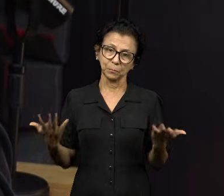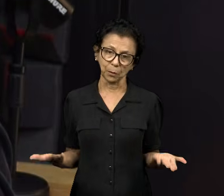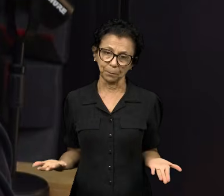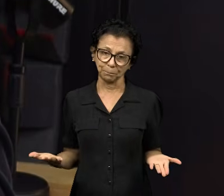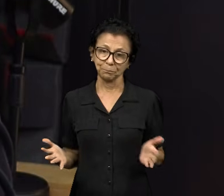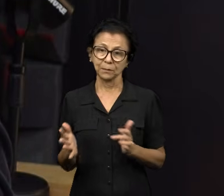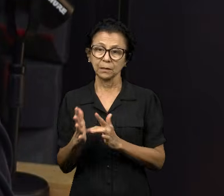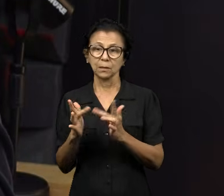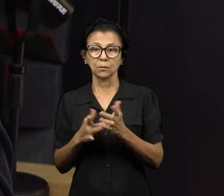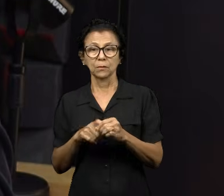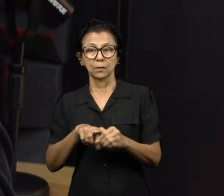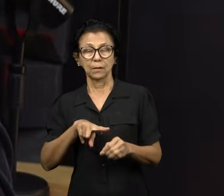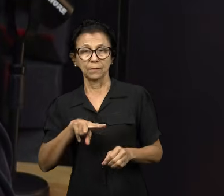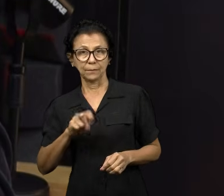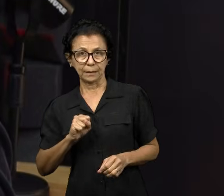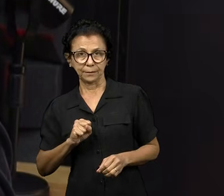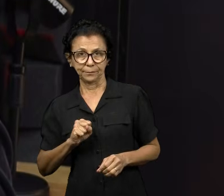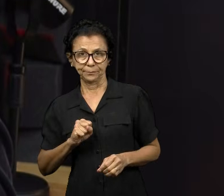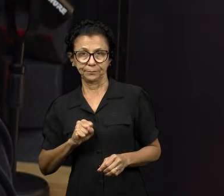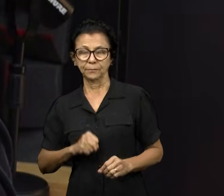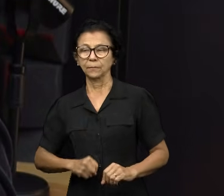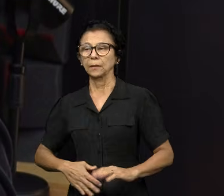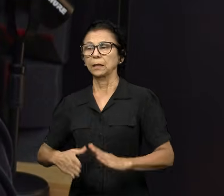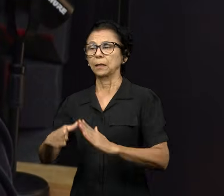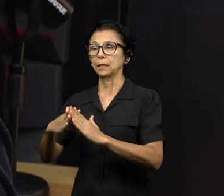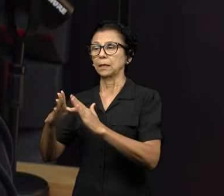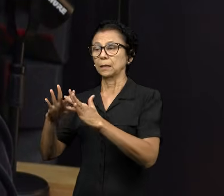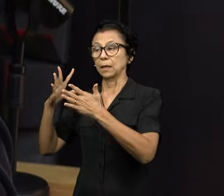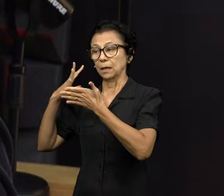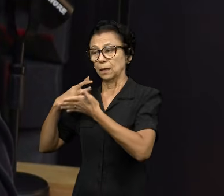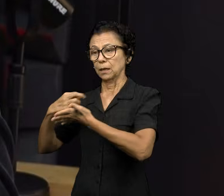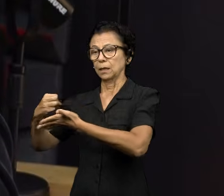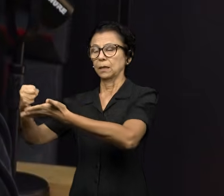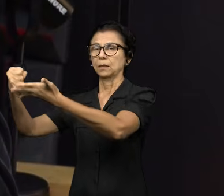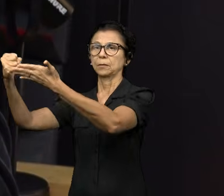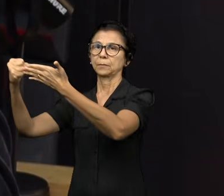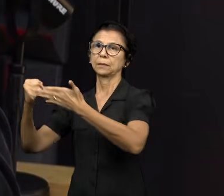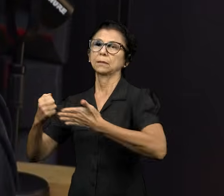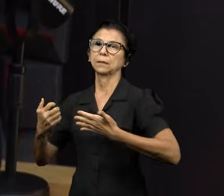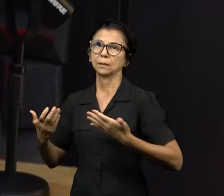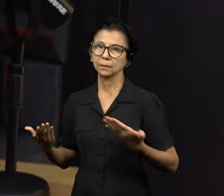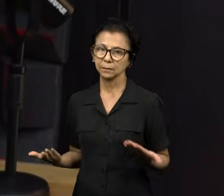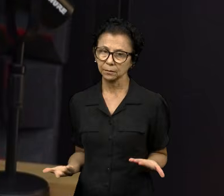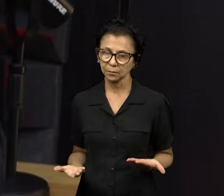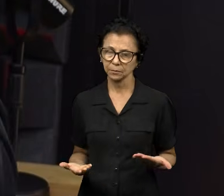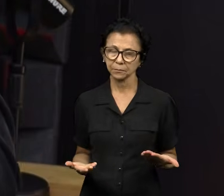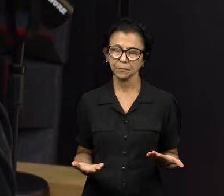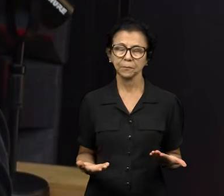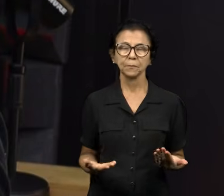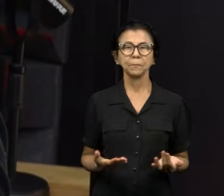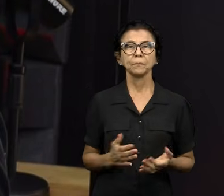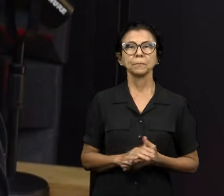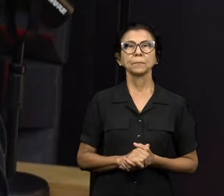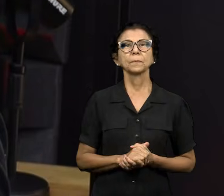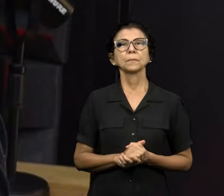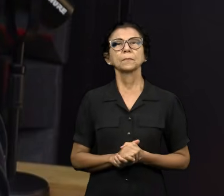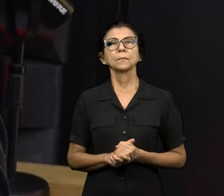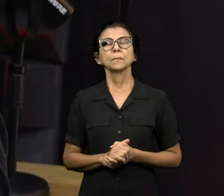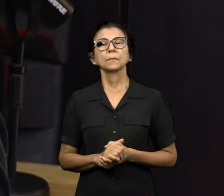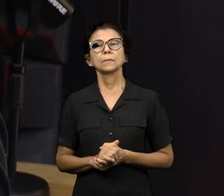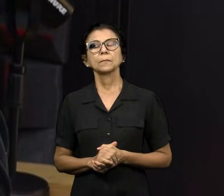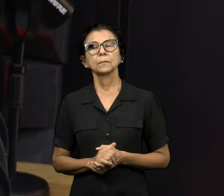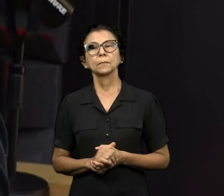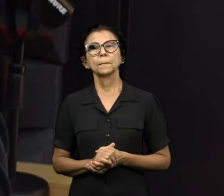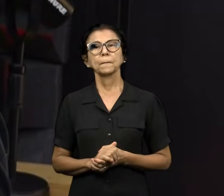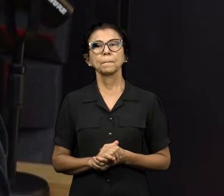vai voltar e ele vai arrebatar a igreja. E nós, como igreja, você que hoje está tendo uma experiência com